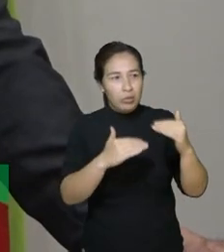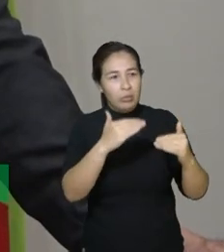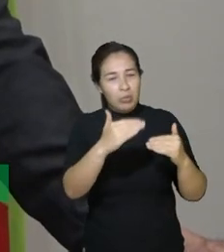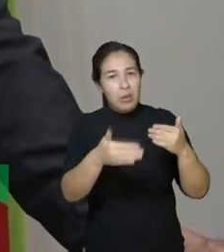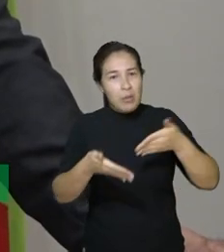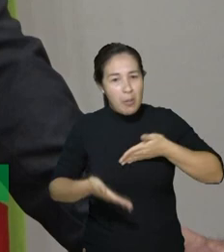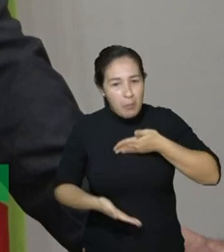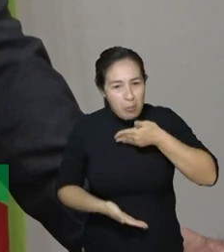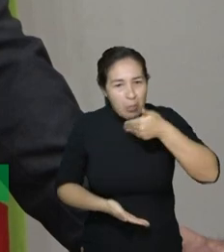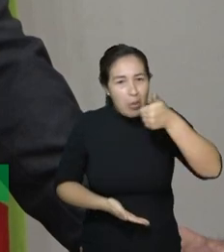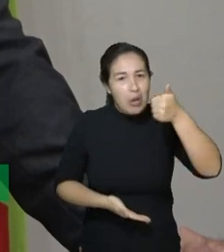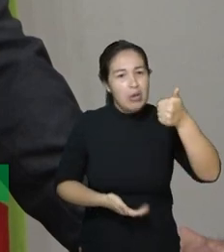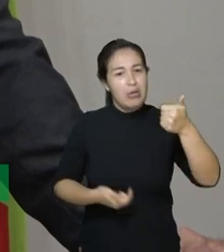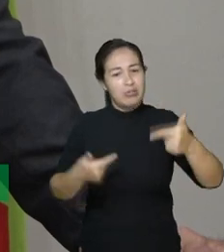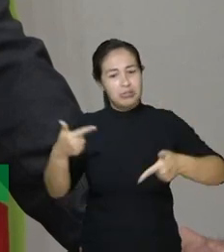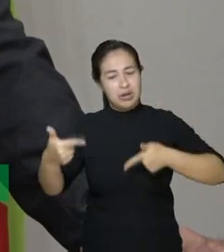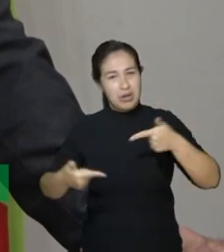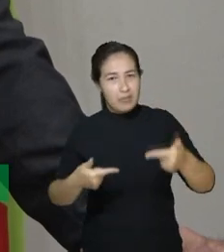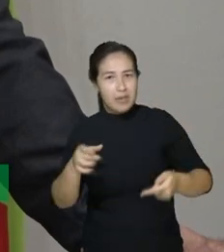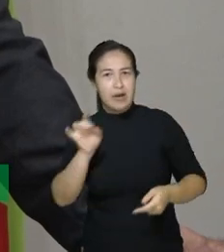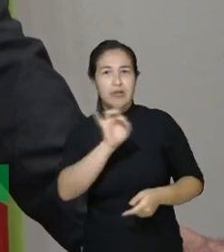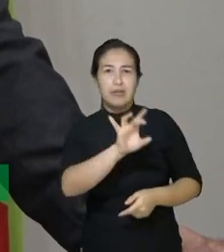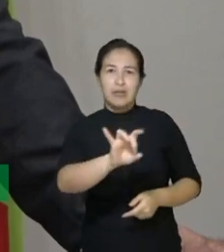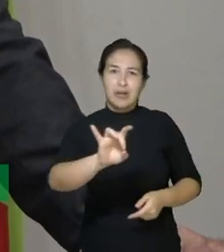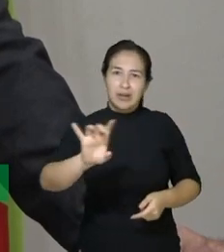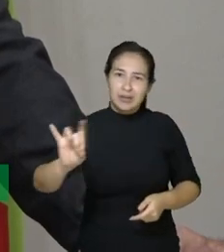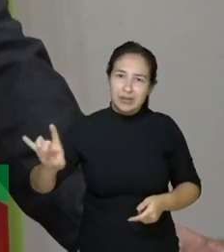as condições de trabalho de cada parlamentar.